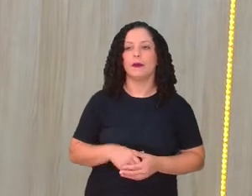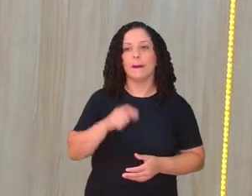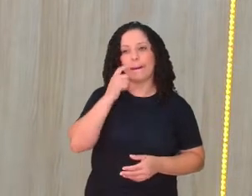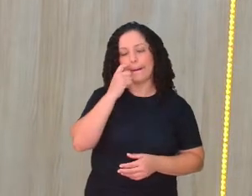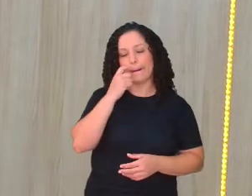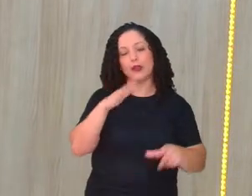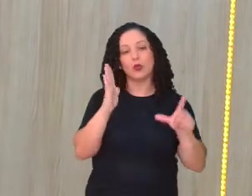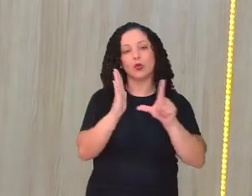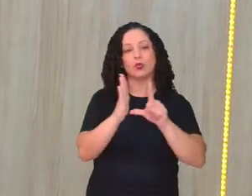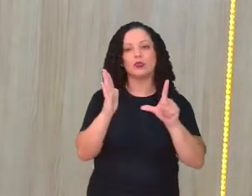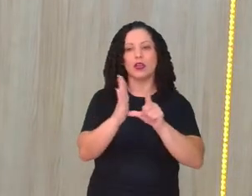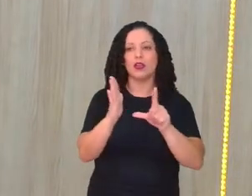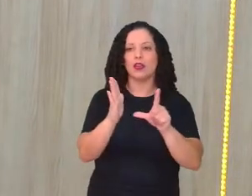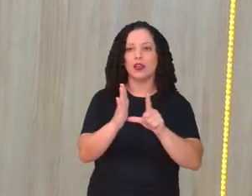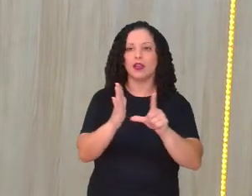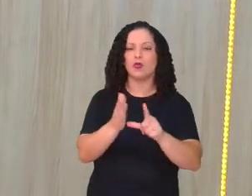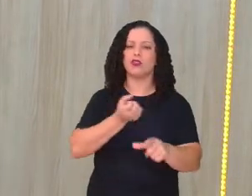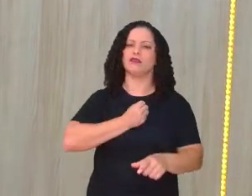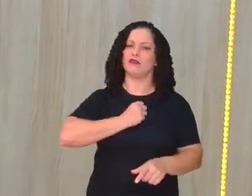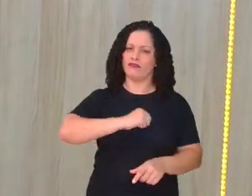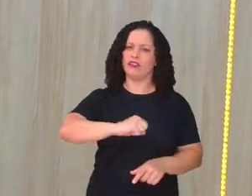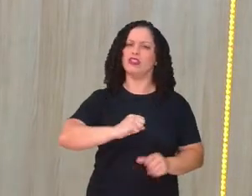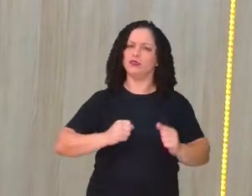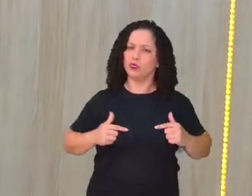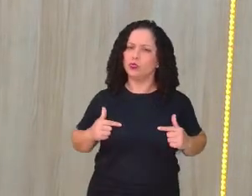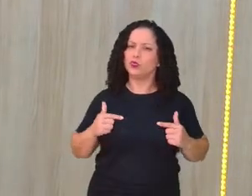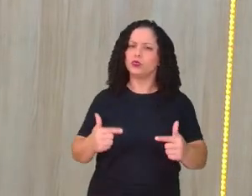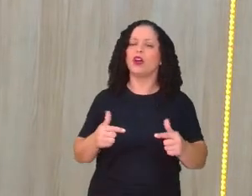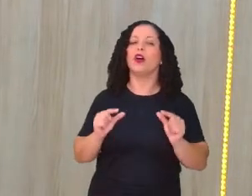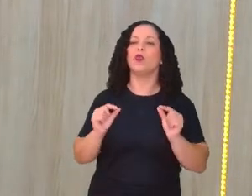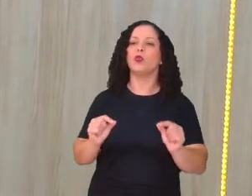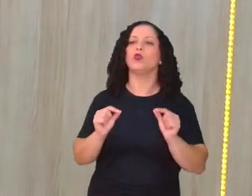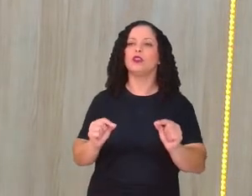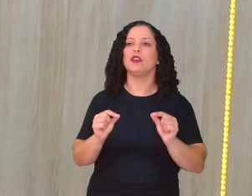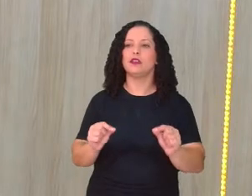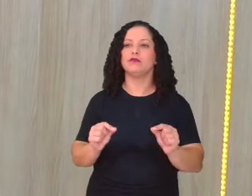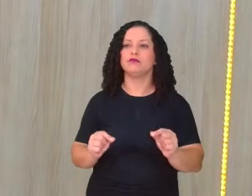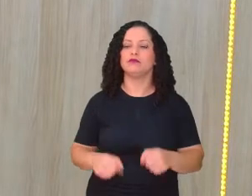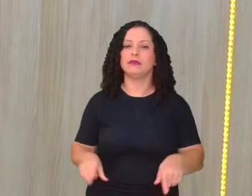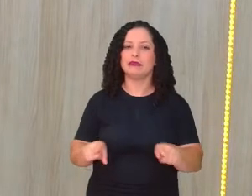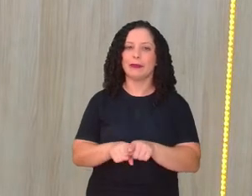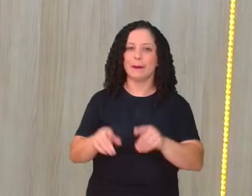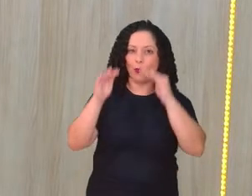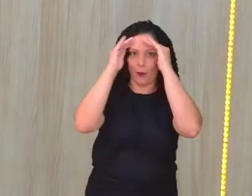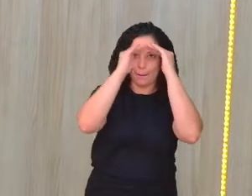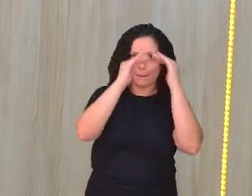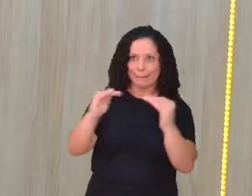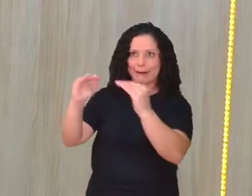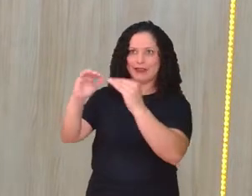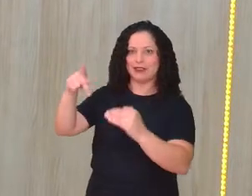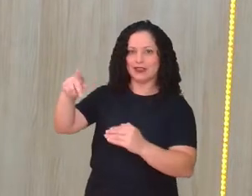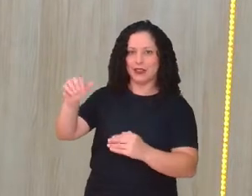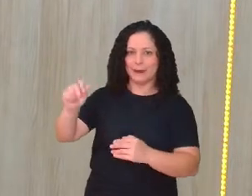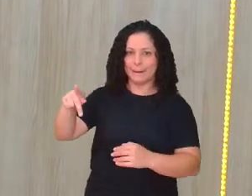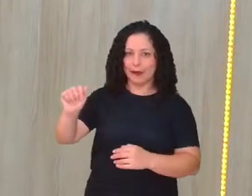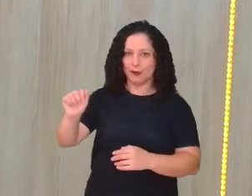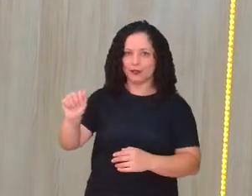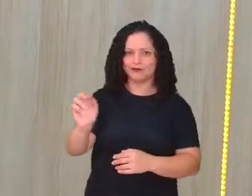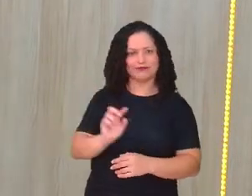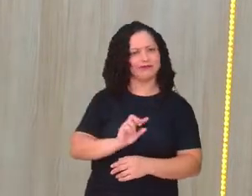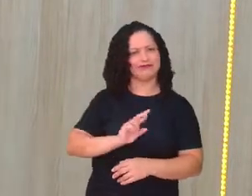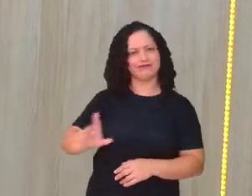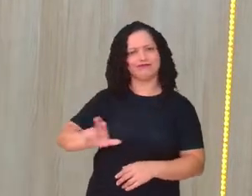Lutero ele vai defender aí também, né, o não seguimento da autoridade papal e vai fazer,